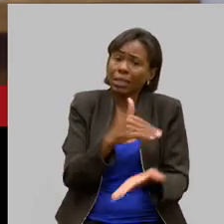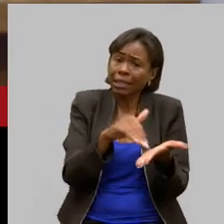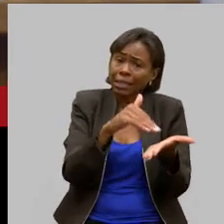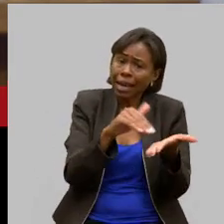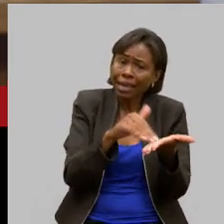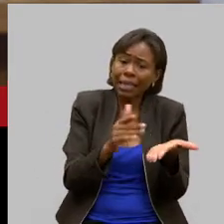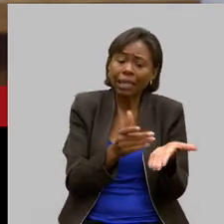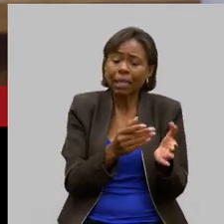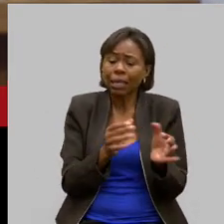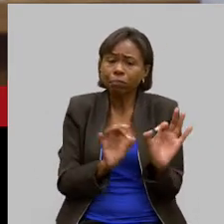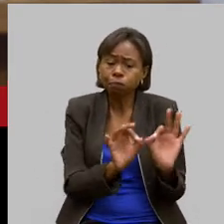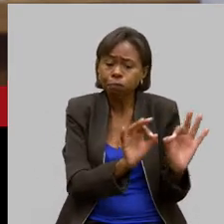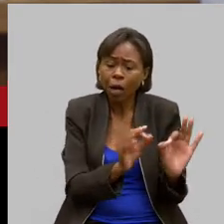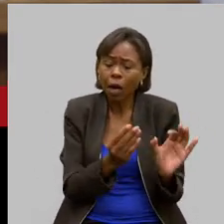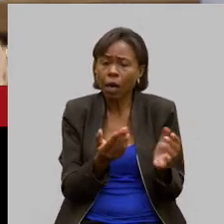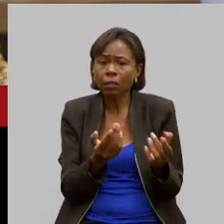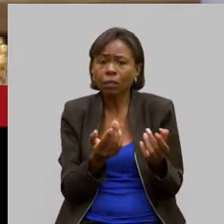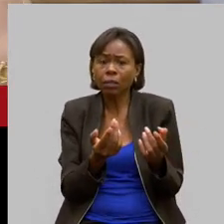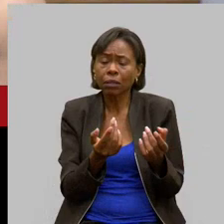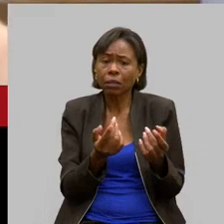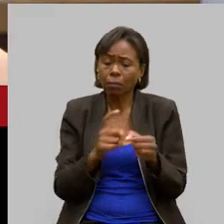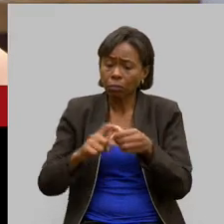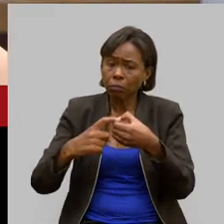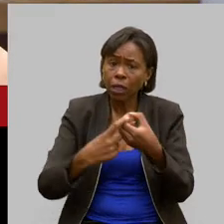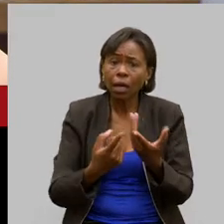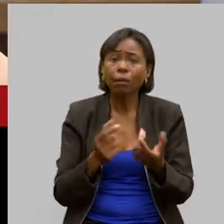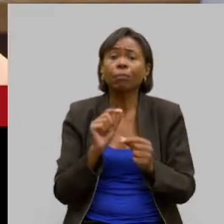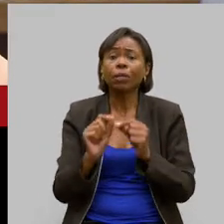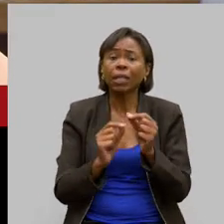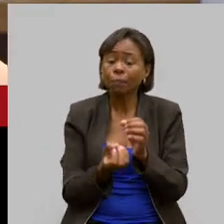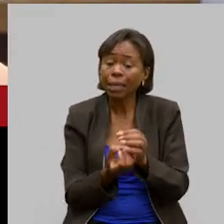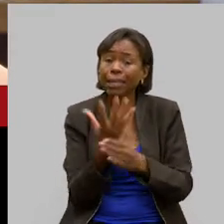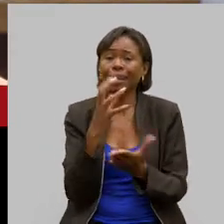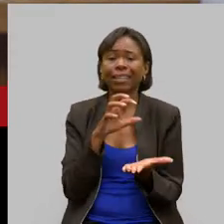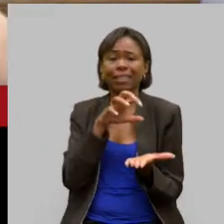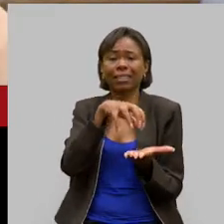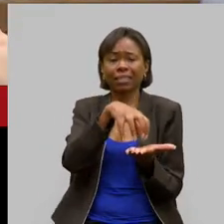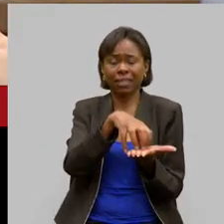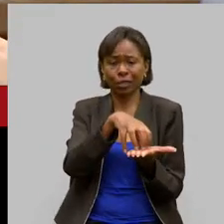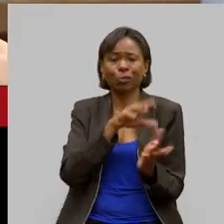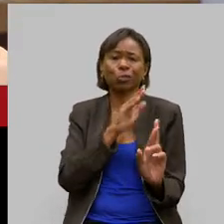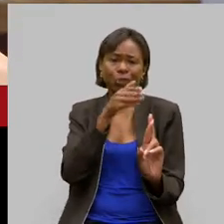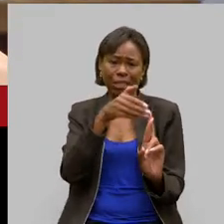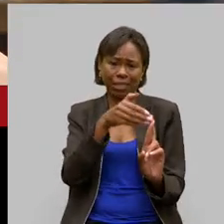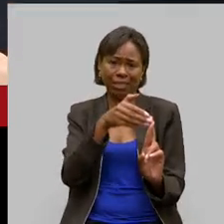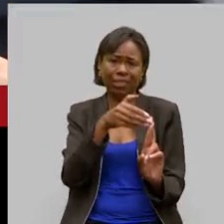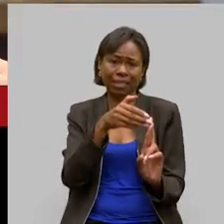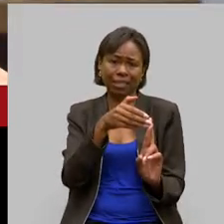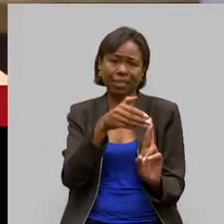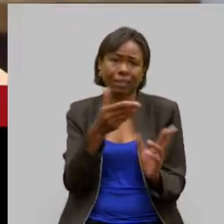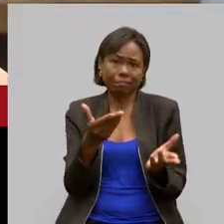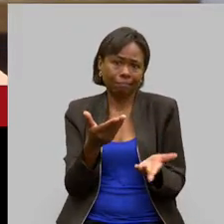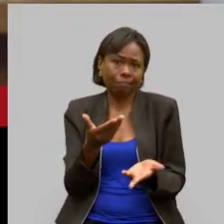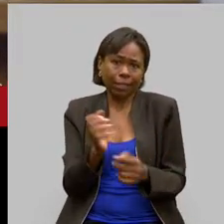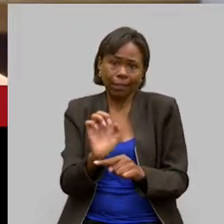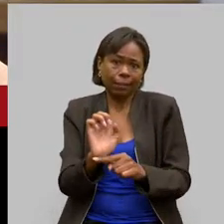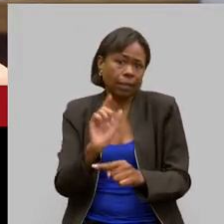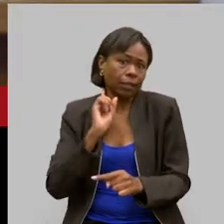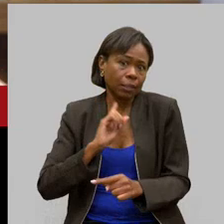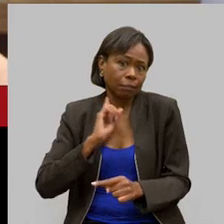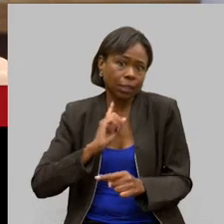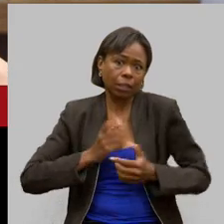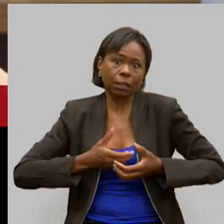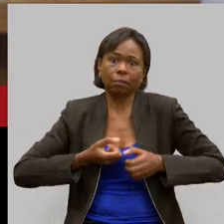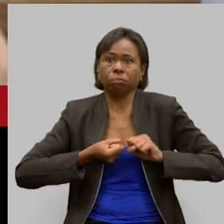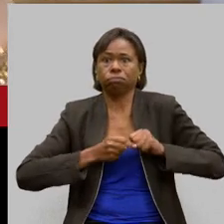implementar esses esse centro porque a gente tem é um é o que a gente F brinca é um estado é um continente não é um